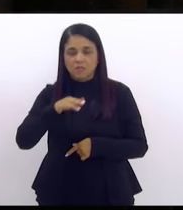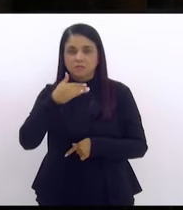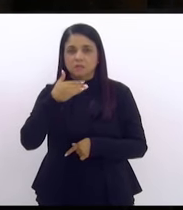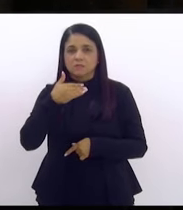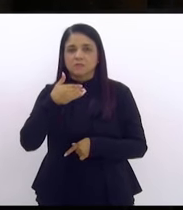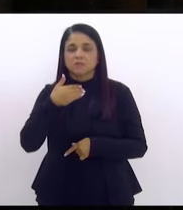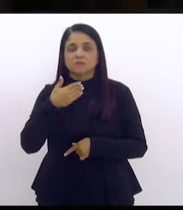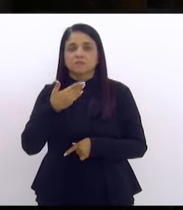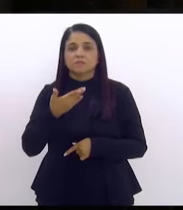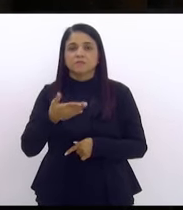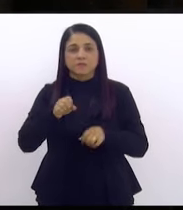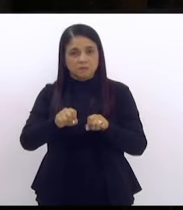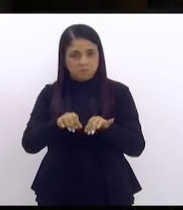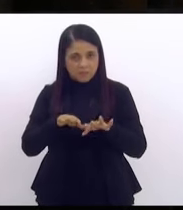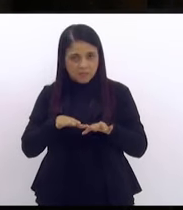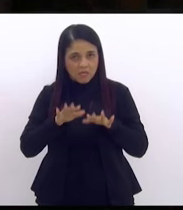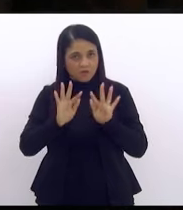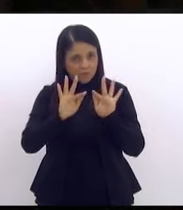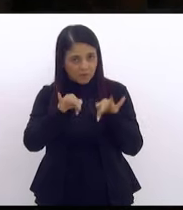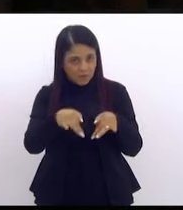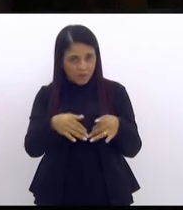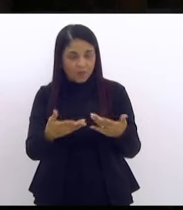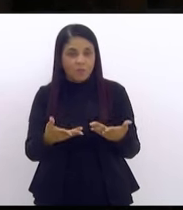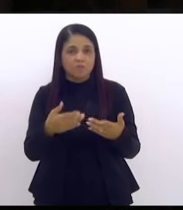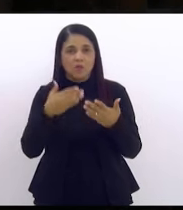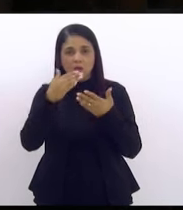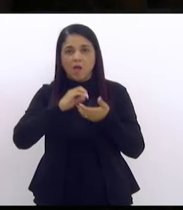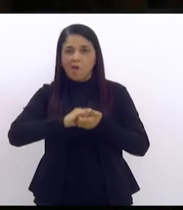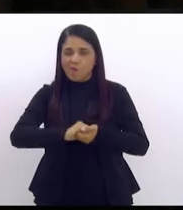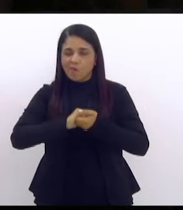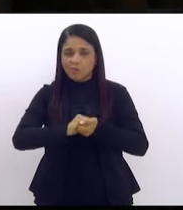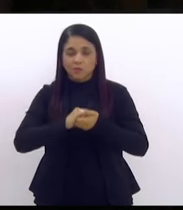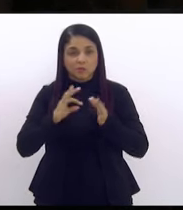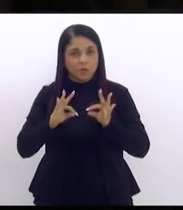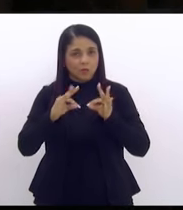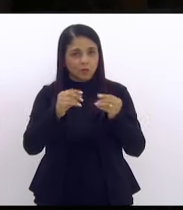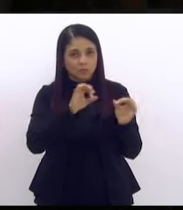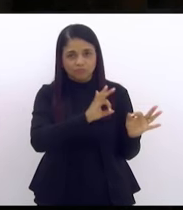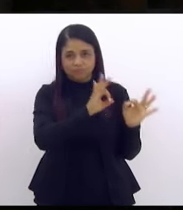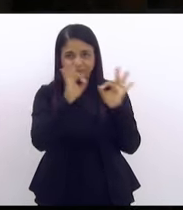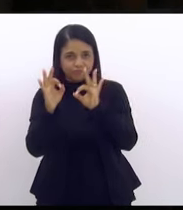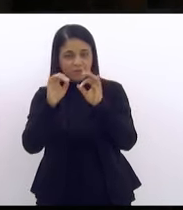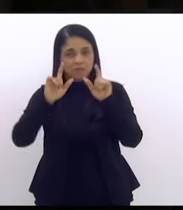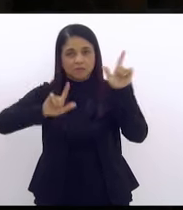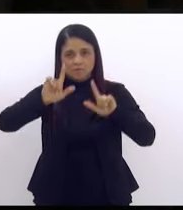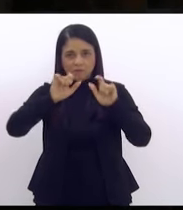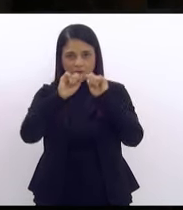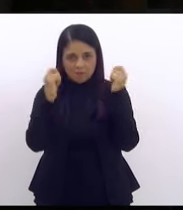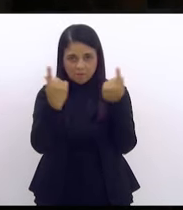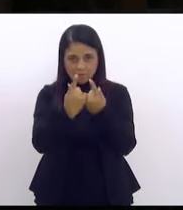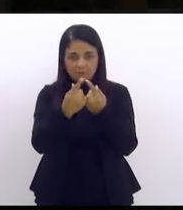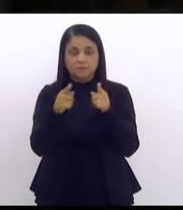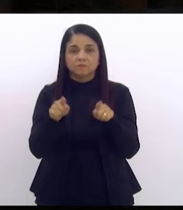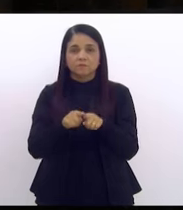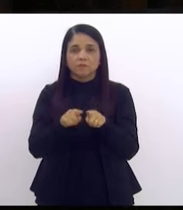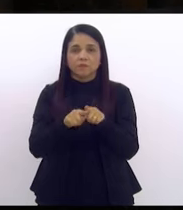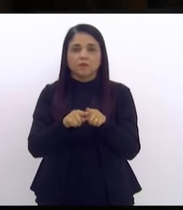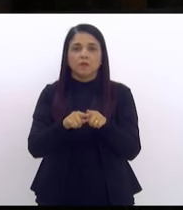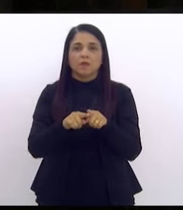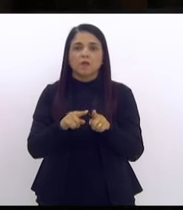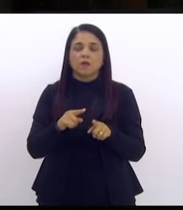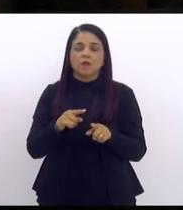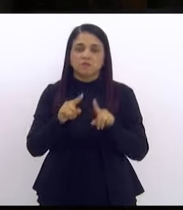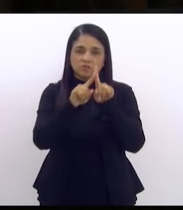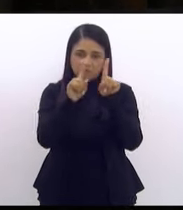final, no nosso plenário, e também já cumprimentando a todos que nos acompanham na TV Alerj e também aos nossos